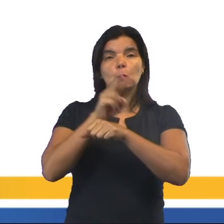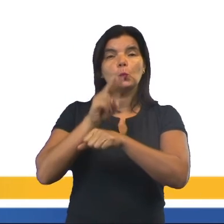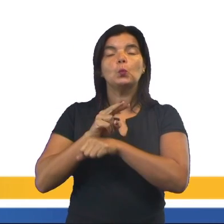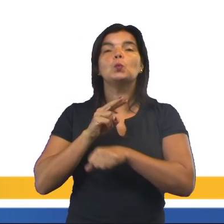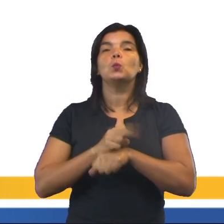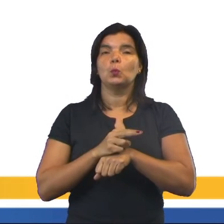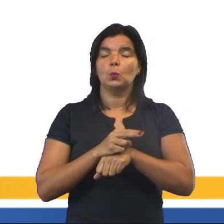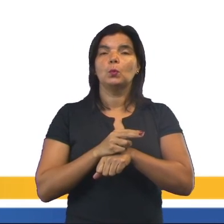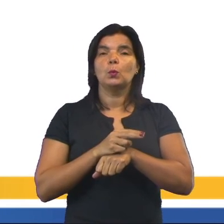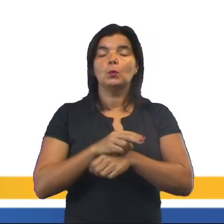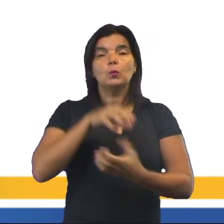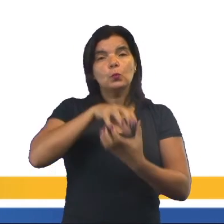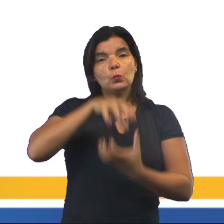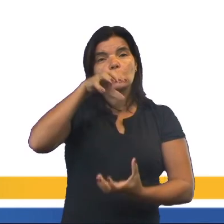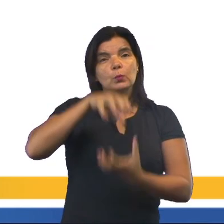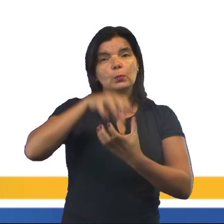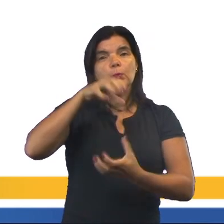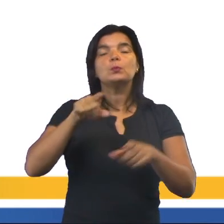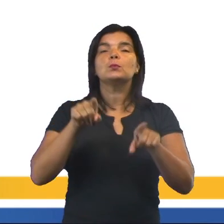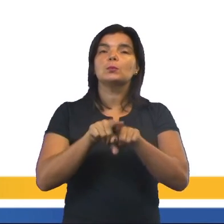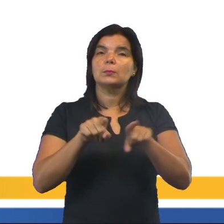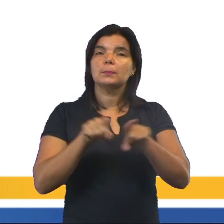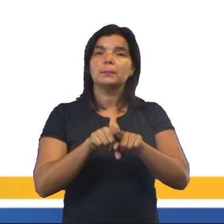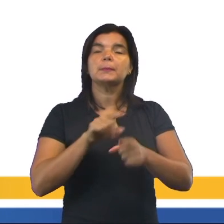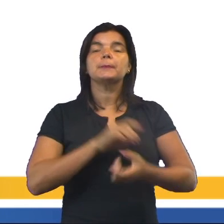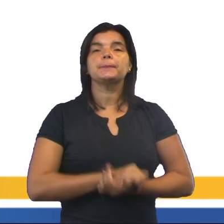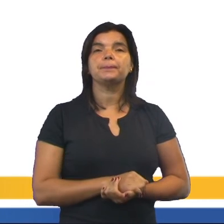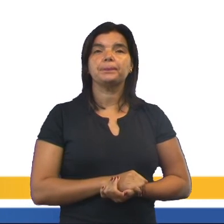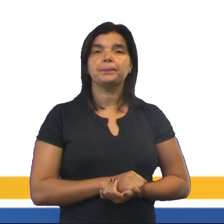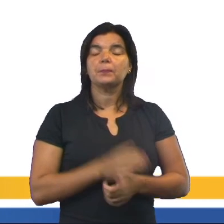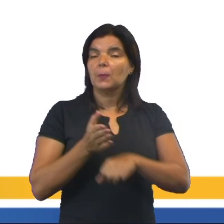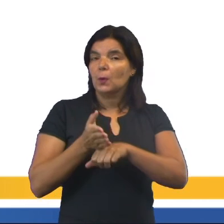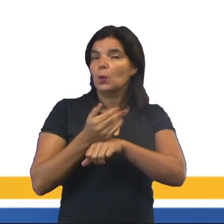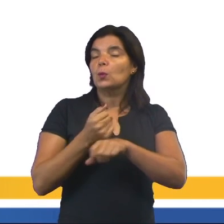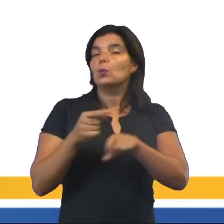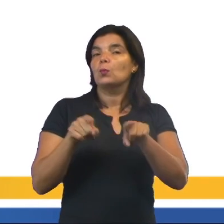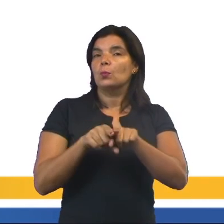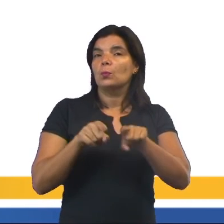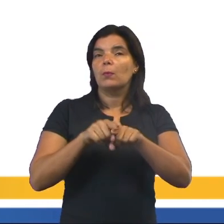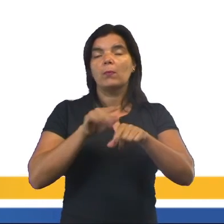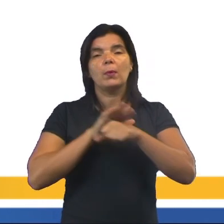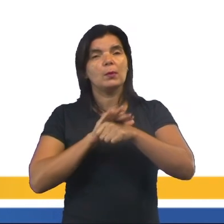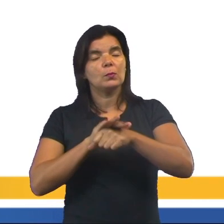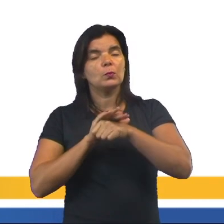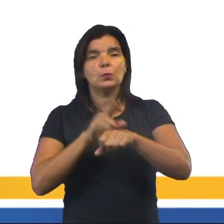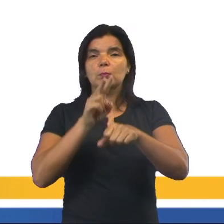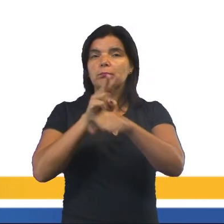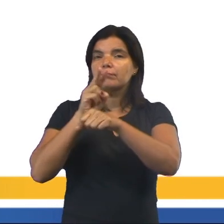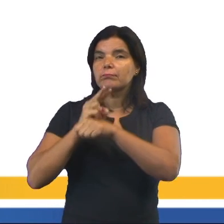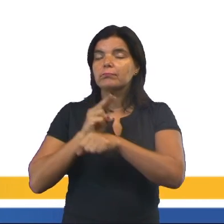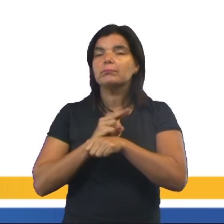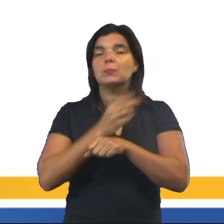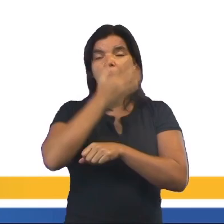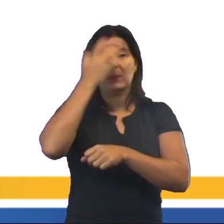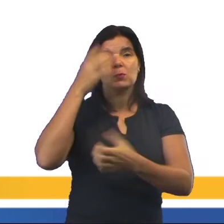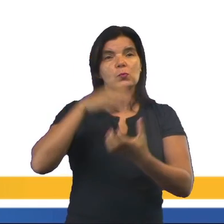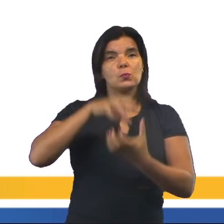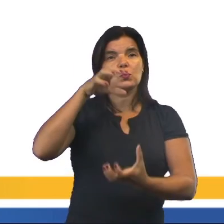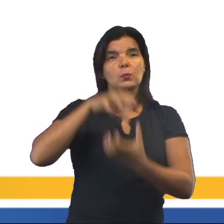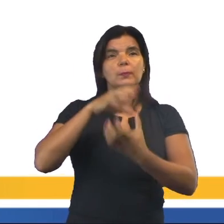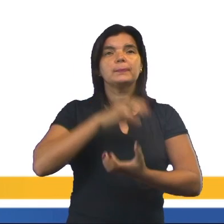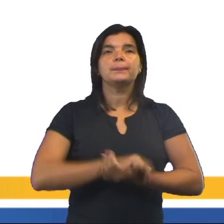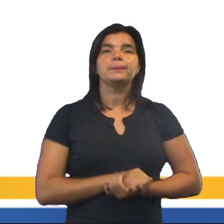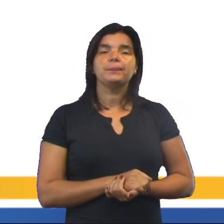cuida de idosos, também é algo um pouco novo, né, que faz companhia, que cuida de pessoas